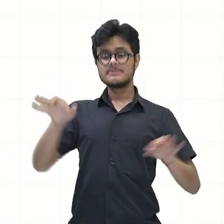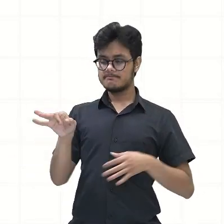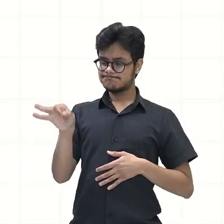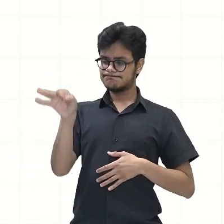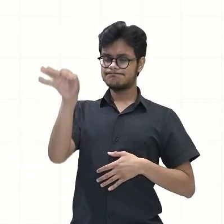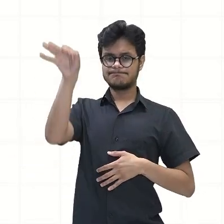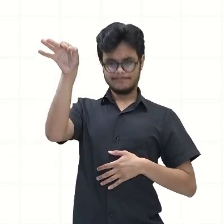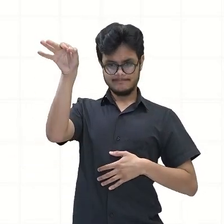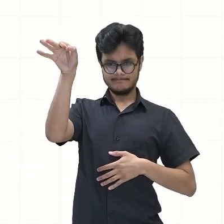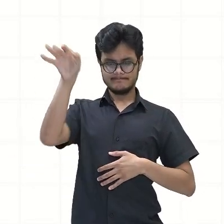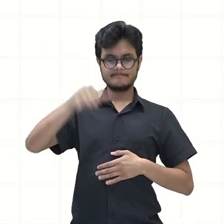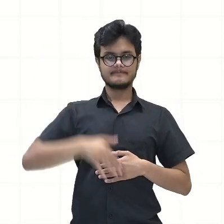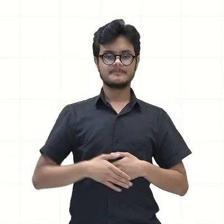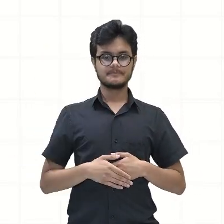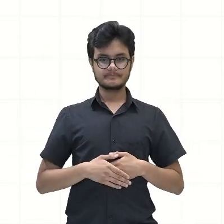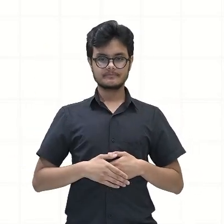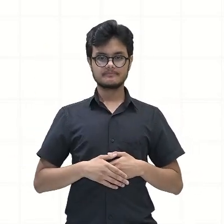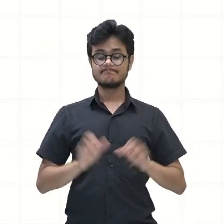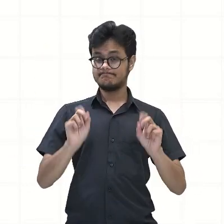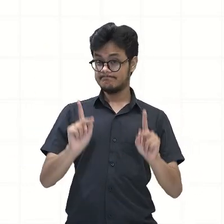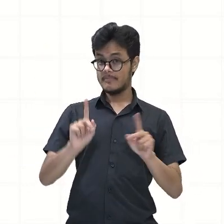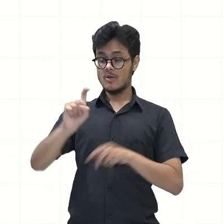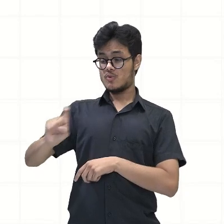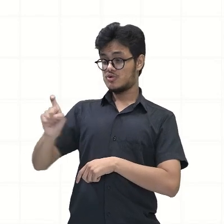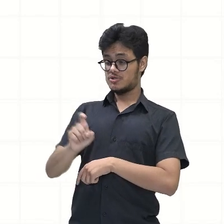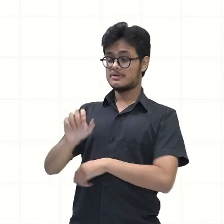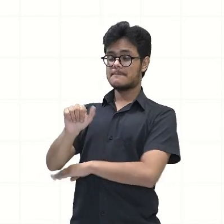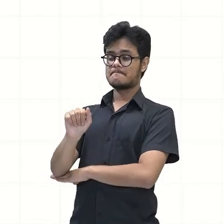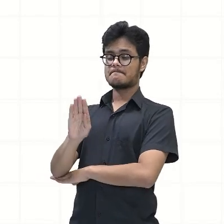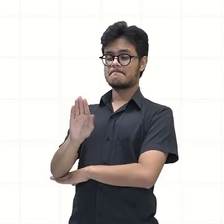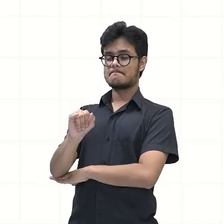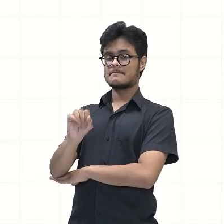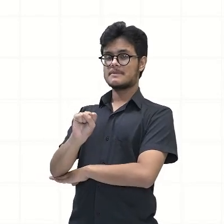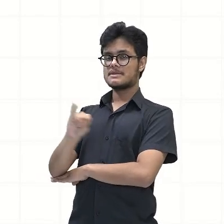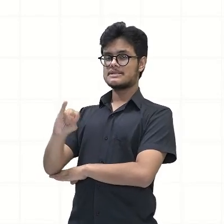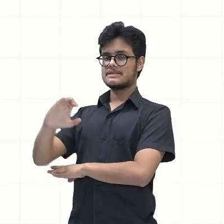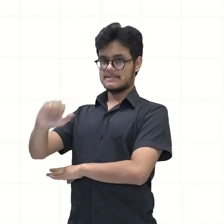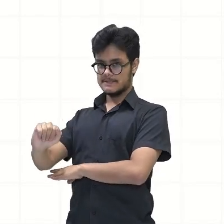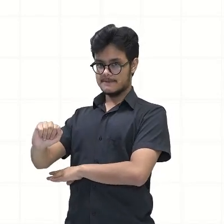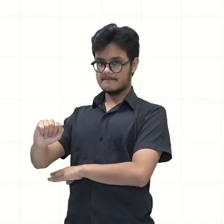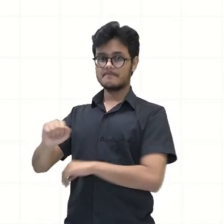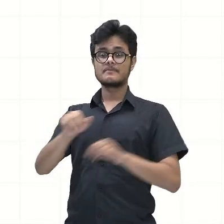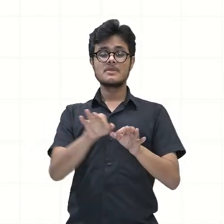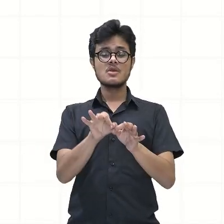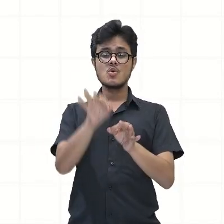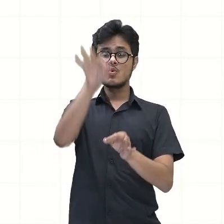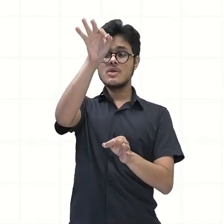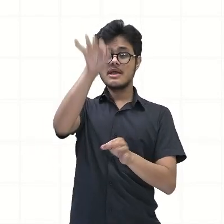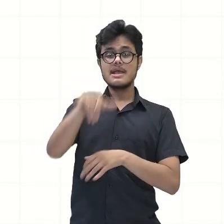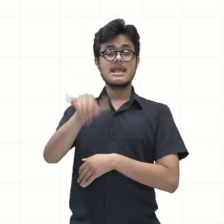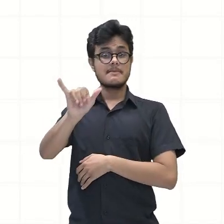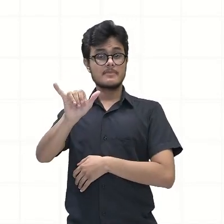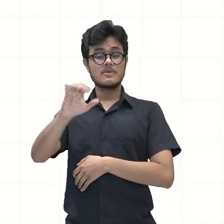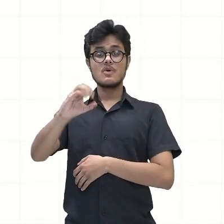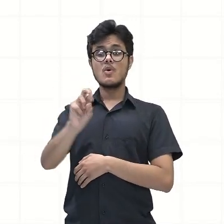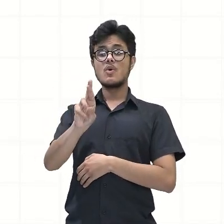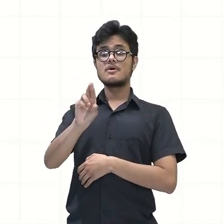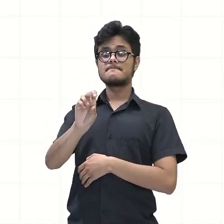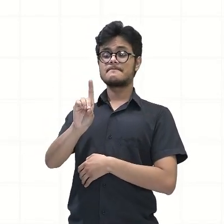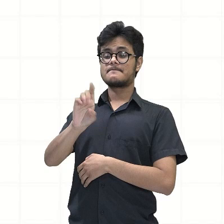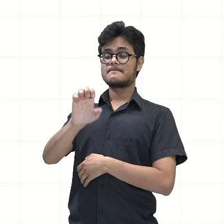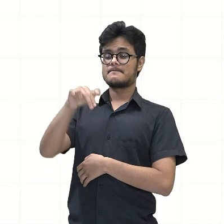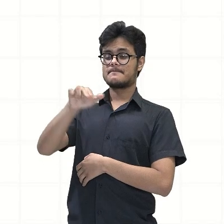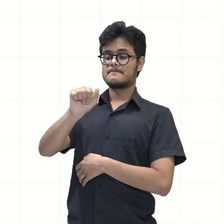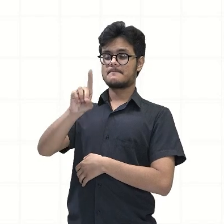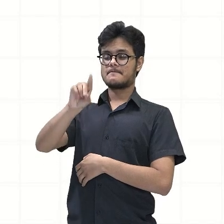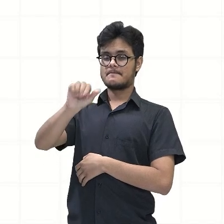das abscissas, eixo Y é das ordenadas, né? E essas retas, elas